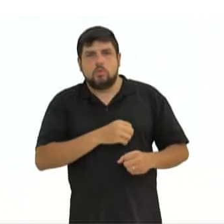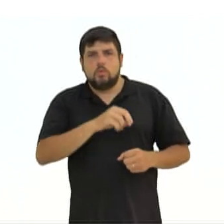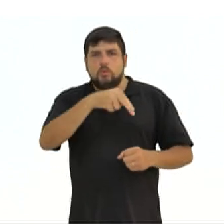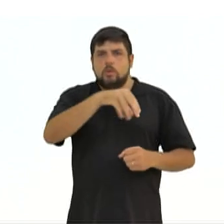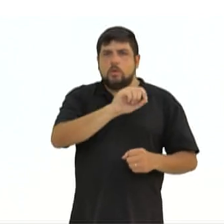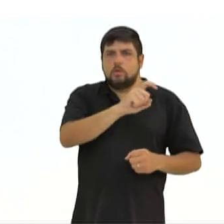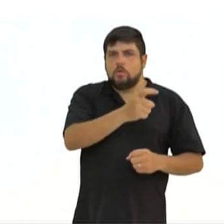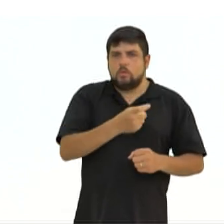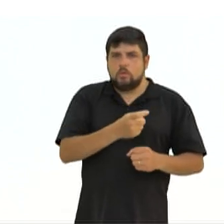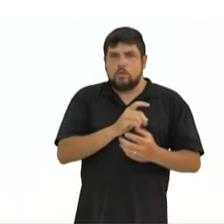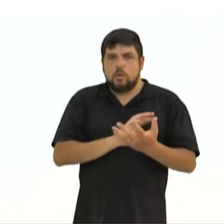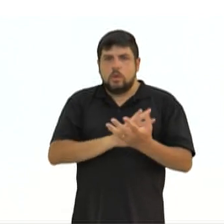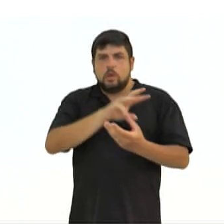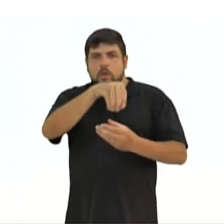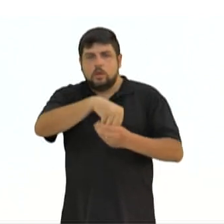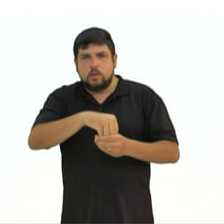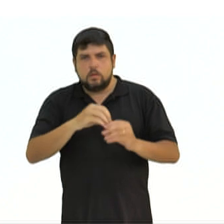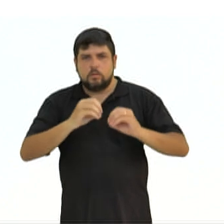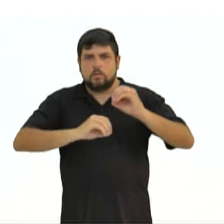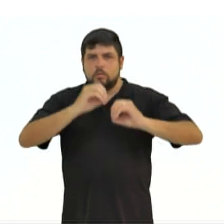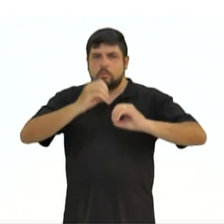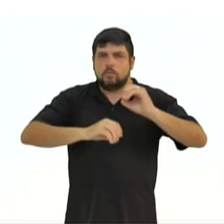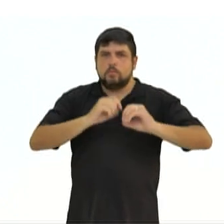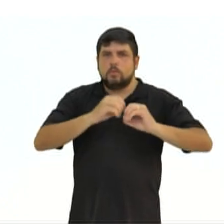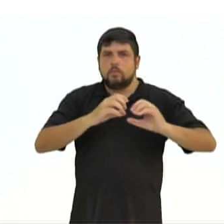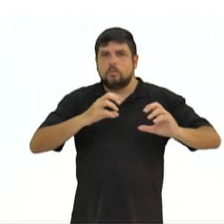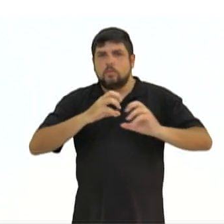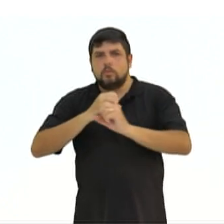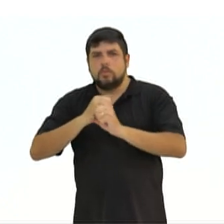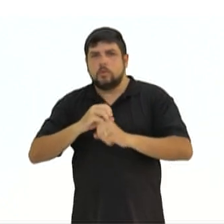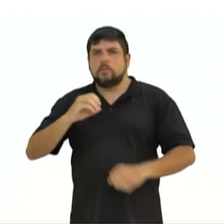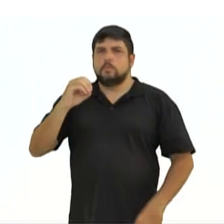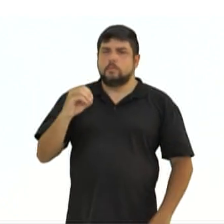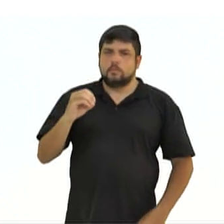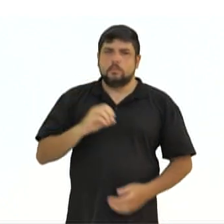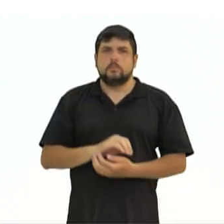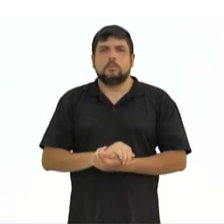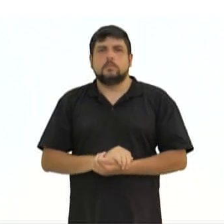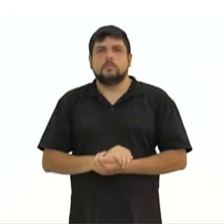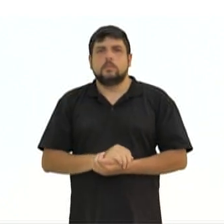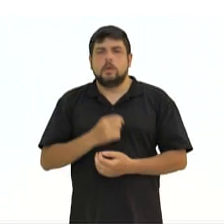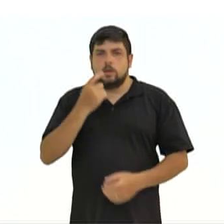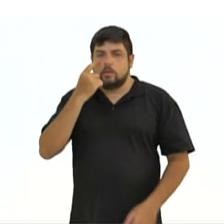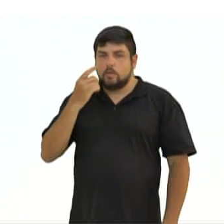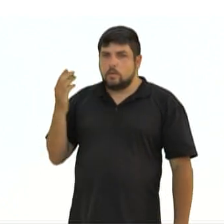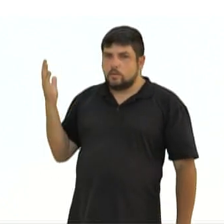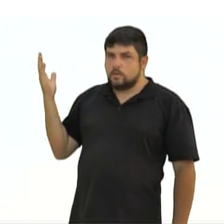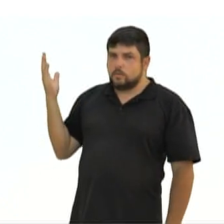átomos em uma molécula tem que ser 0. Então, olha essa situação aqui, ó.